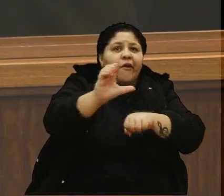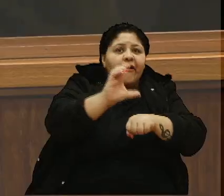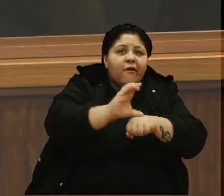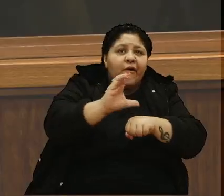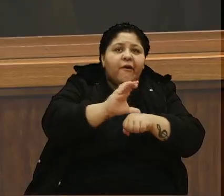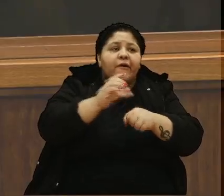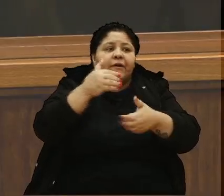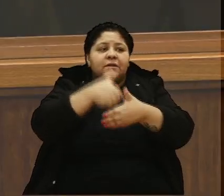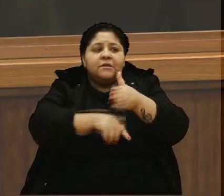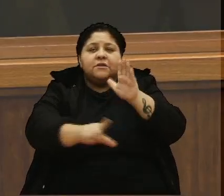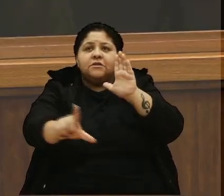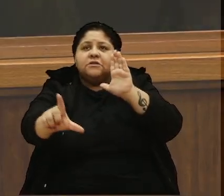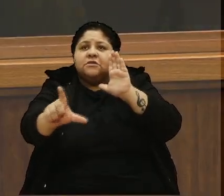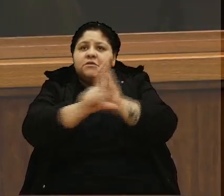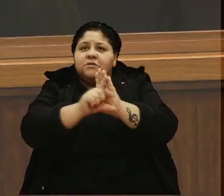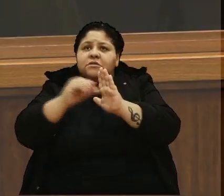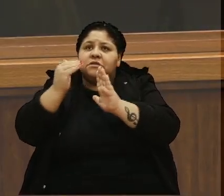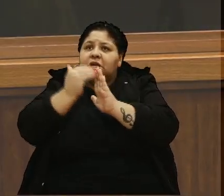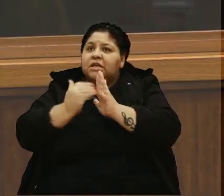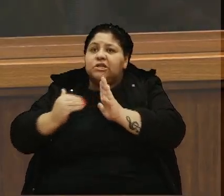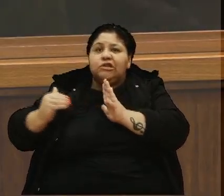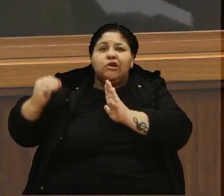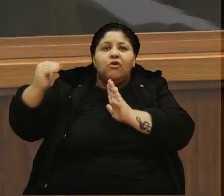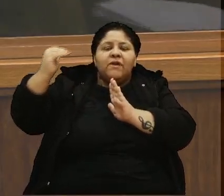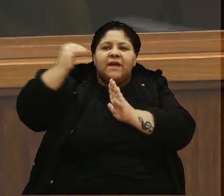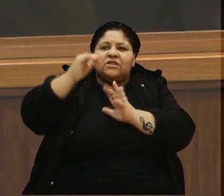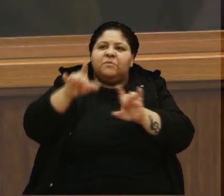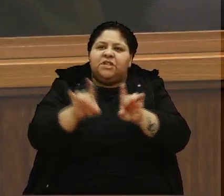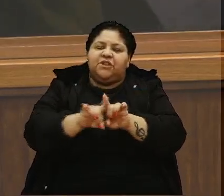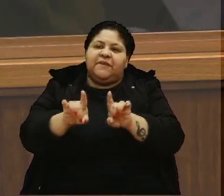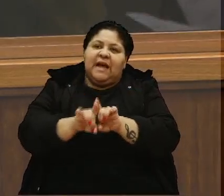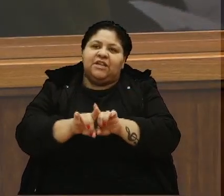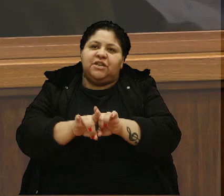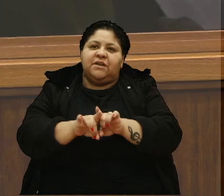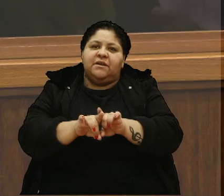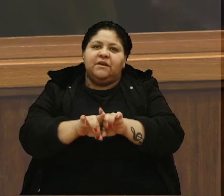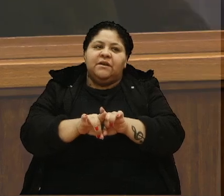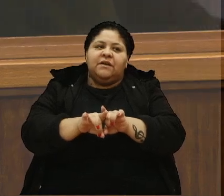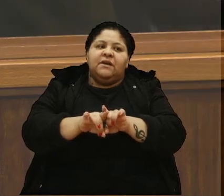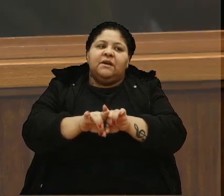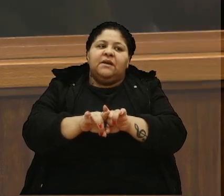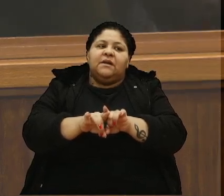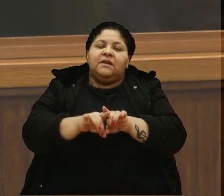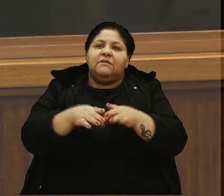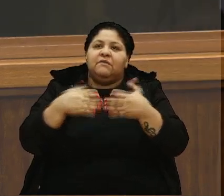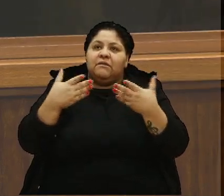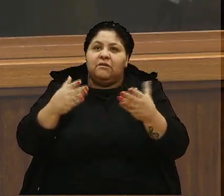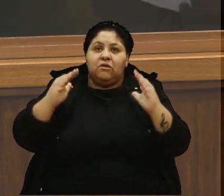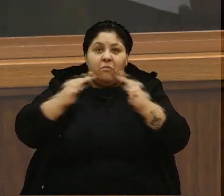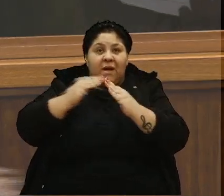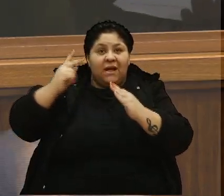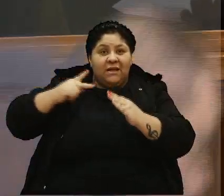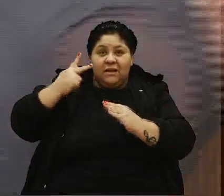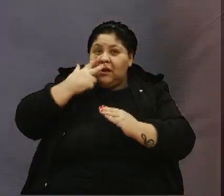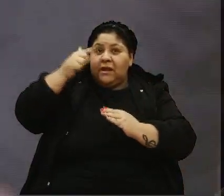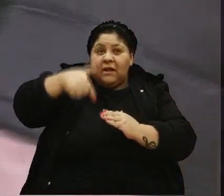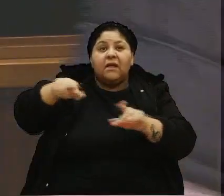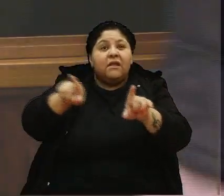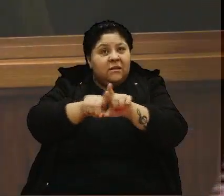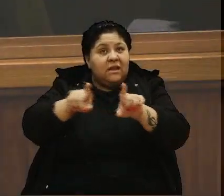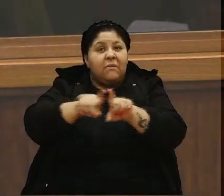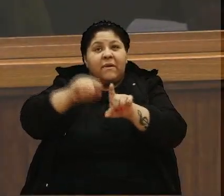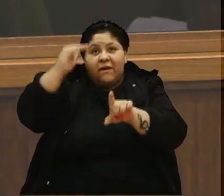orgânica, o que está aqui é subjetividade. Eu acho que uma casa política como a nossa também tem